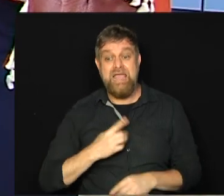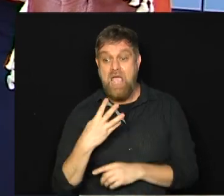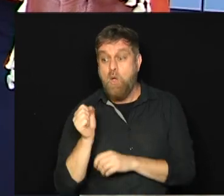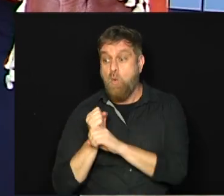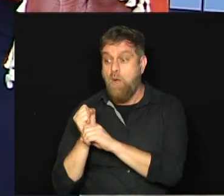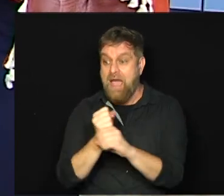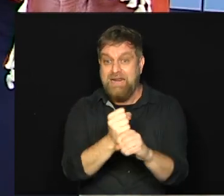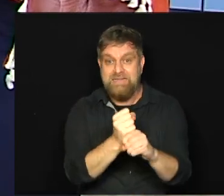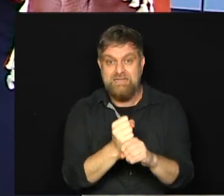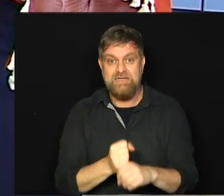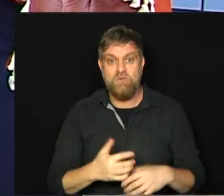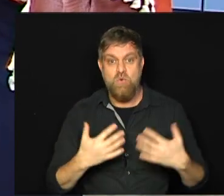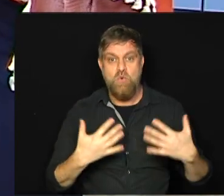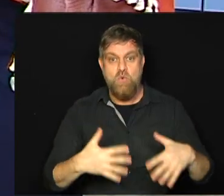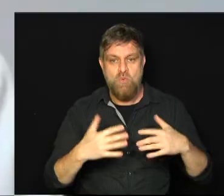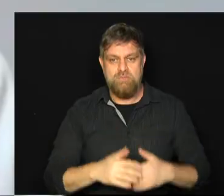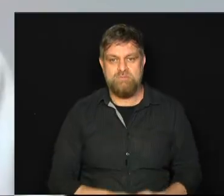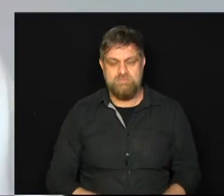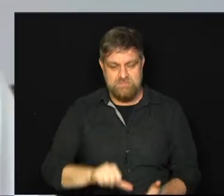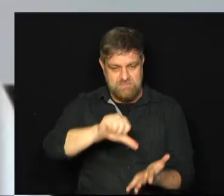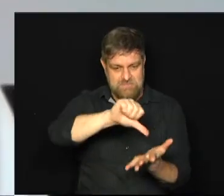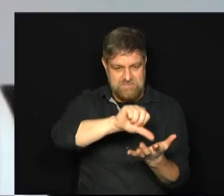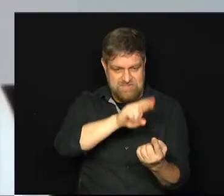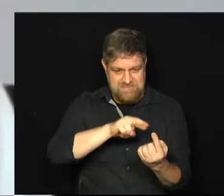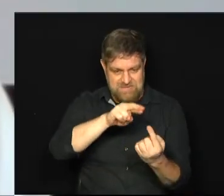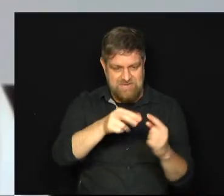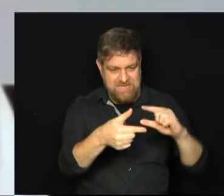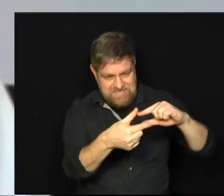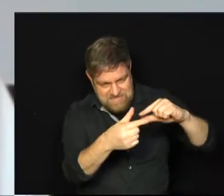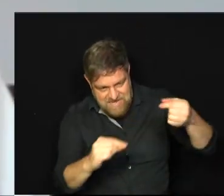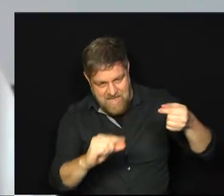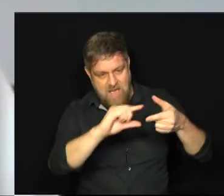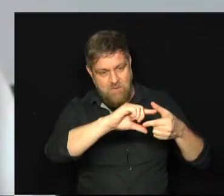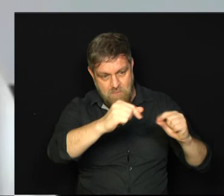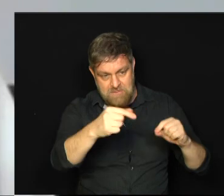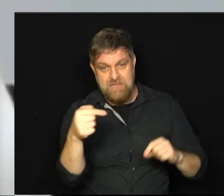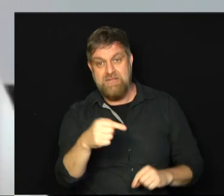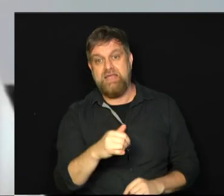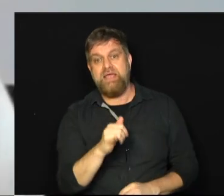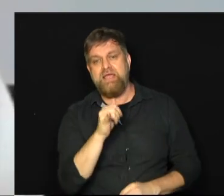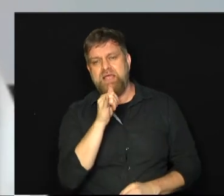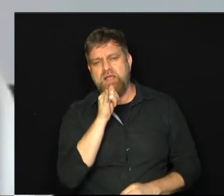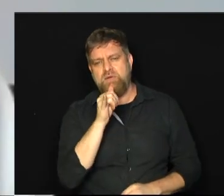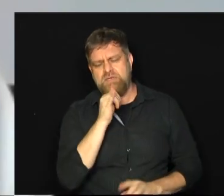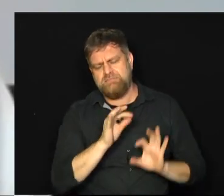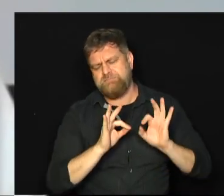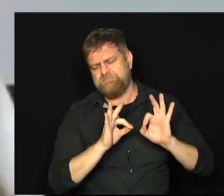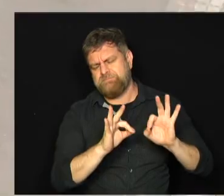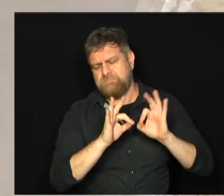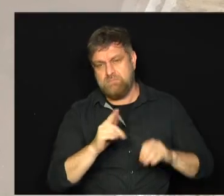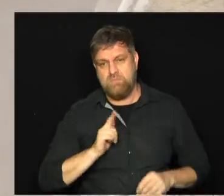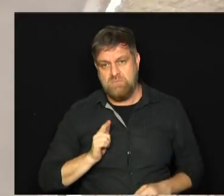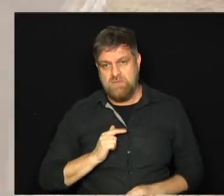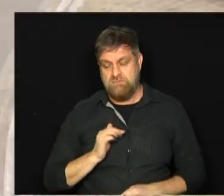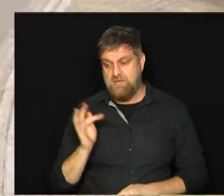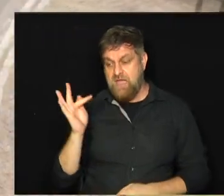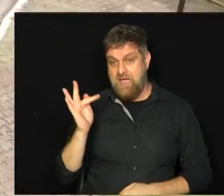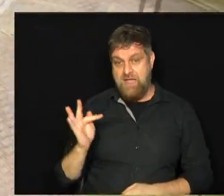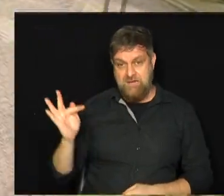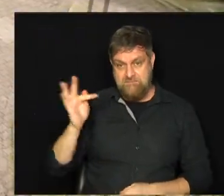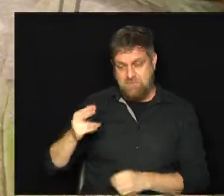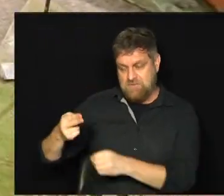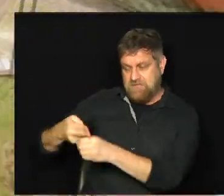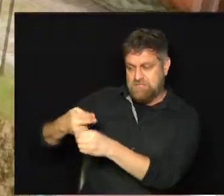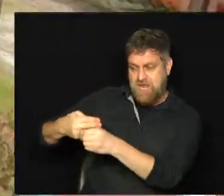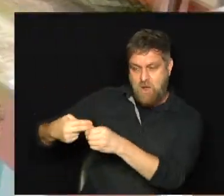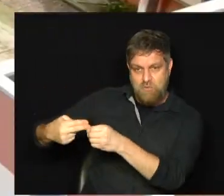Isso, e o Boldrini é um exemplo claro de que foi uma estreita parceria da Universidade Estadual